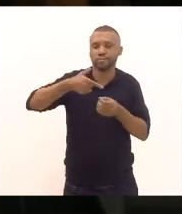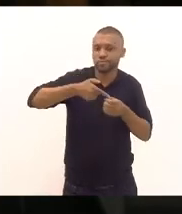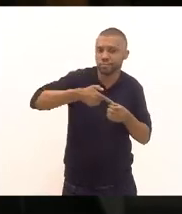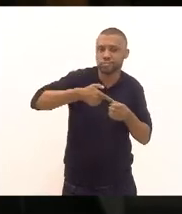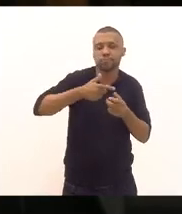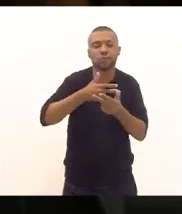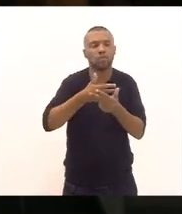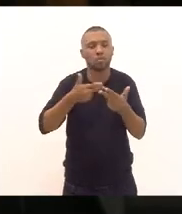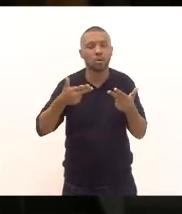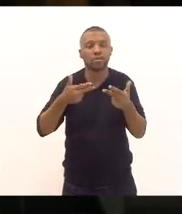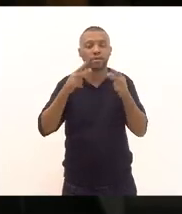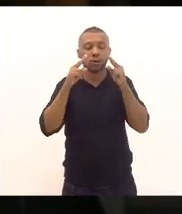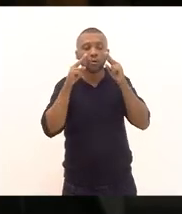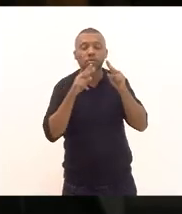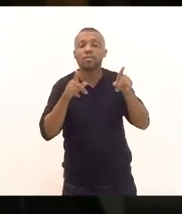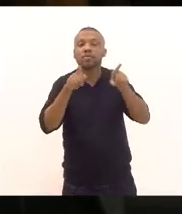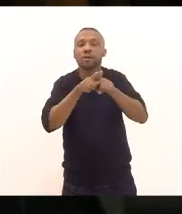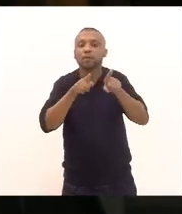essencial